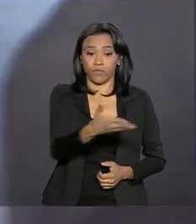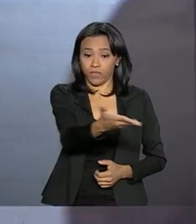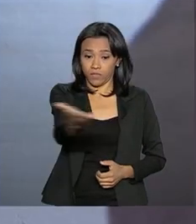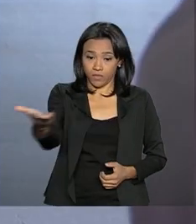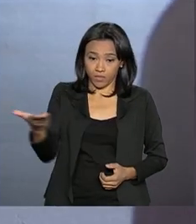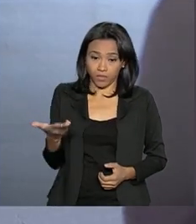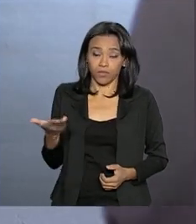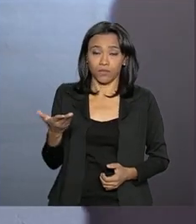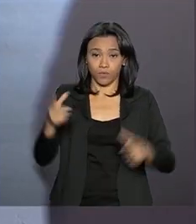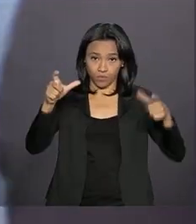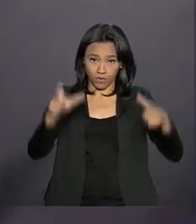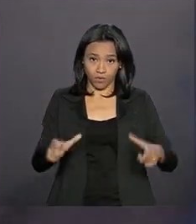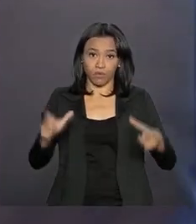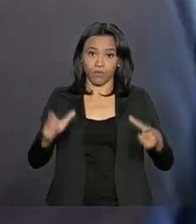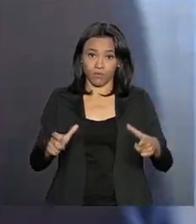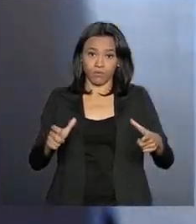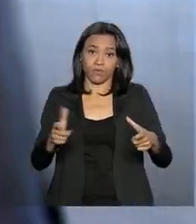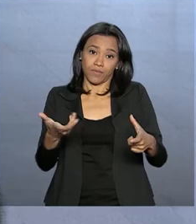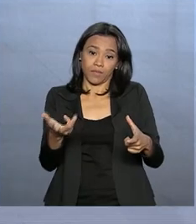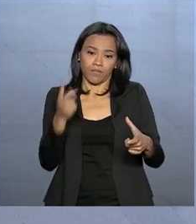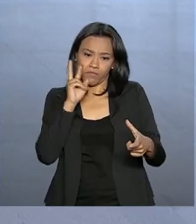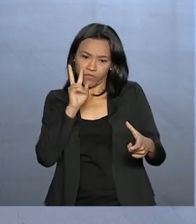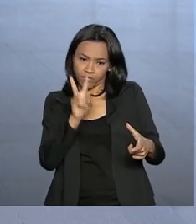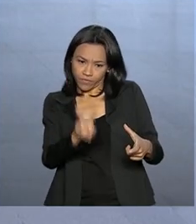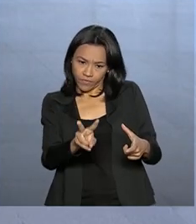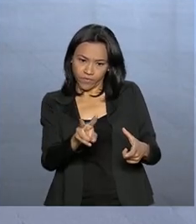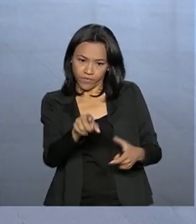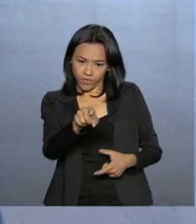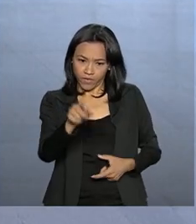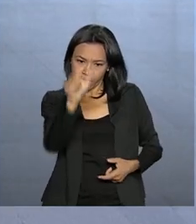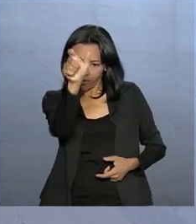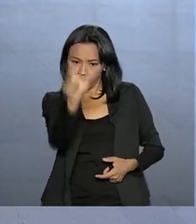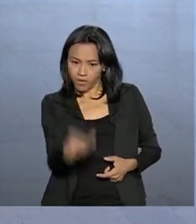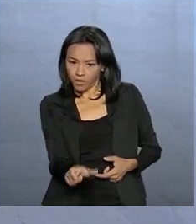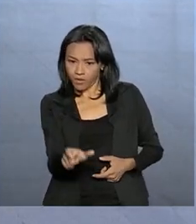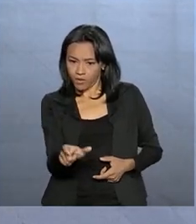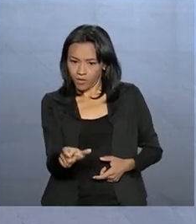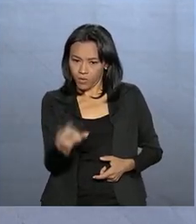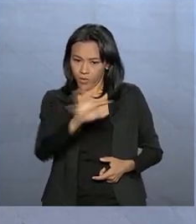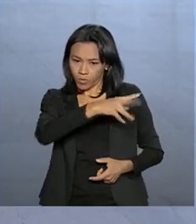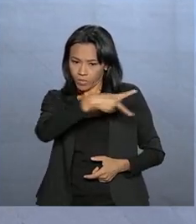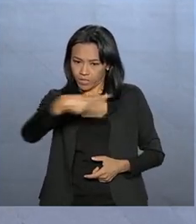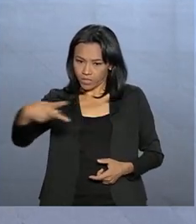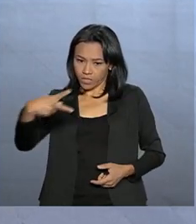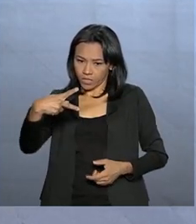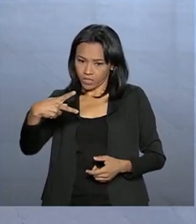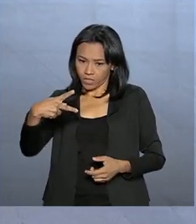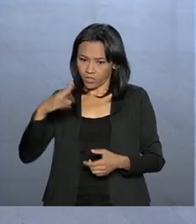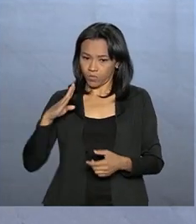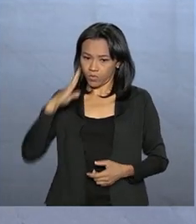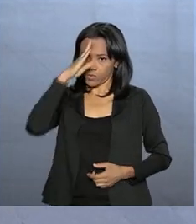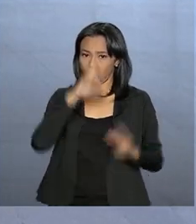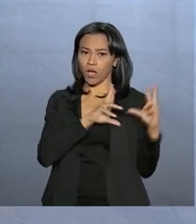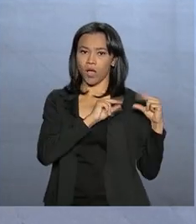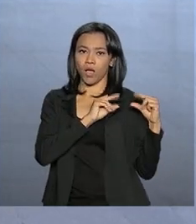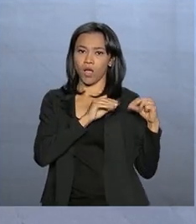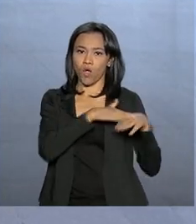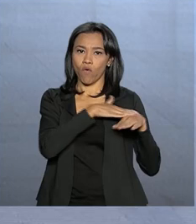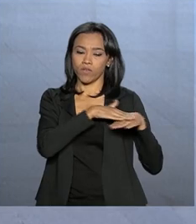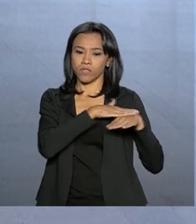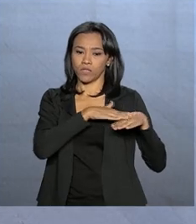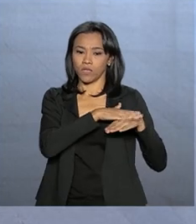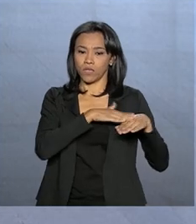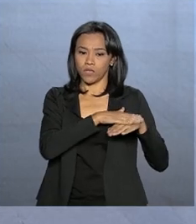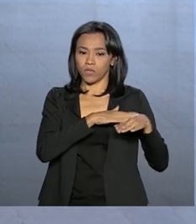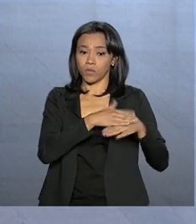do Palácio do Itamaraty. Podemos ver aí o presidente Jair Bolsonaro em conversa com o presidente, com o ministro das Relações